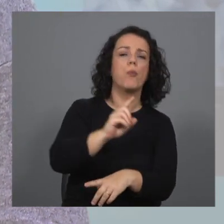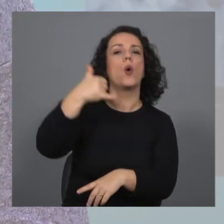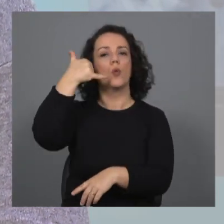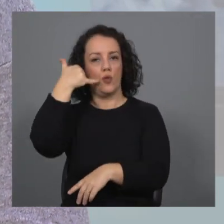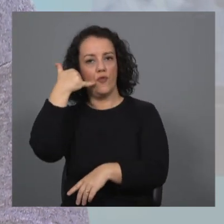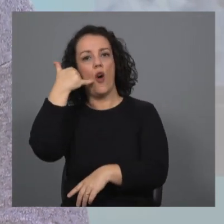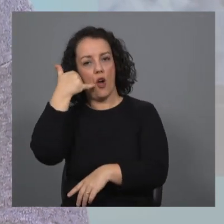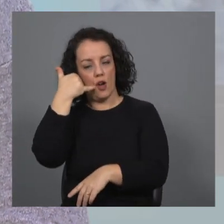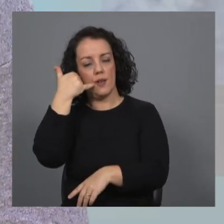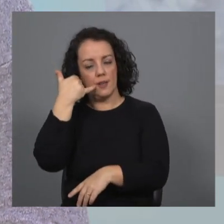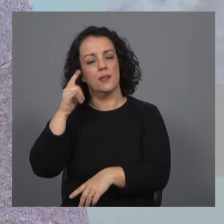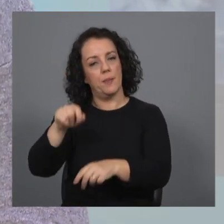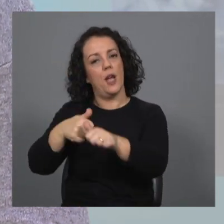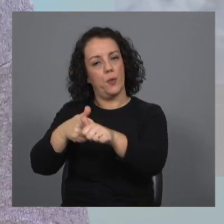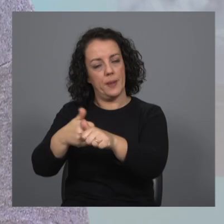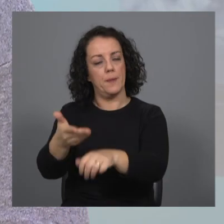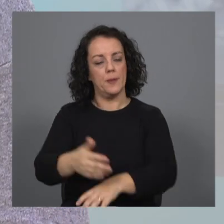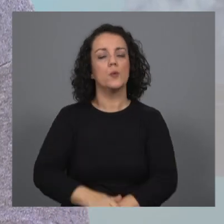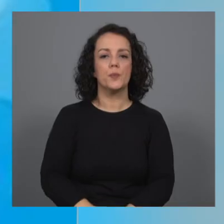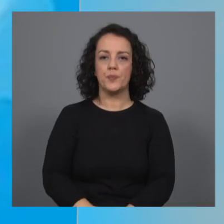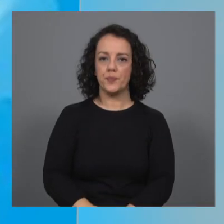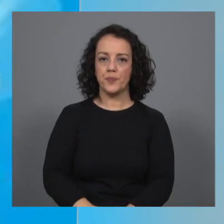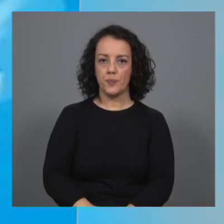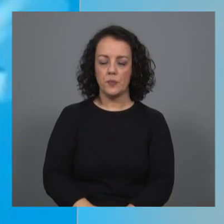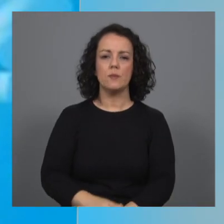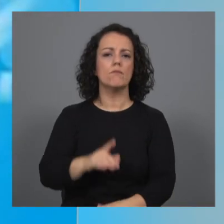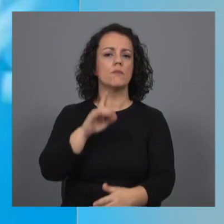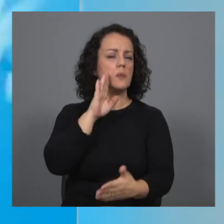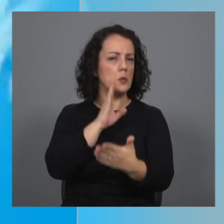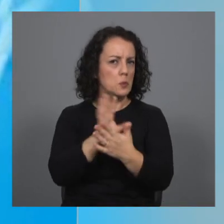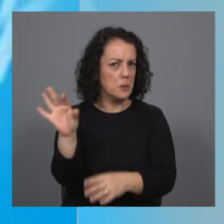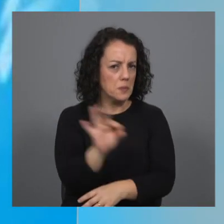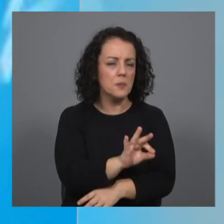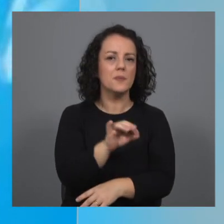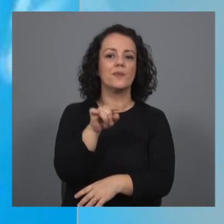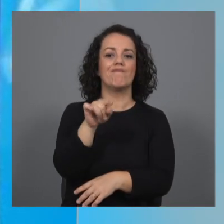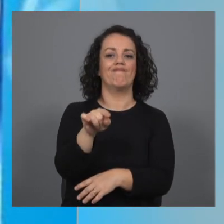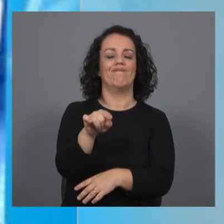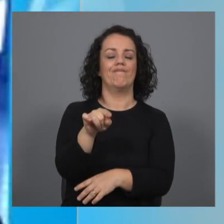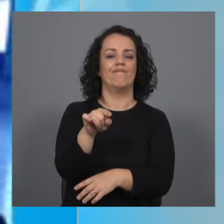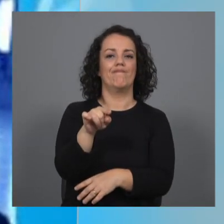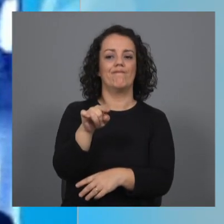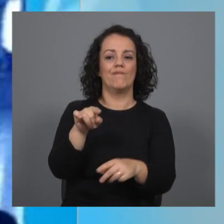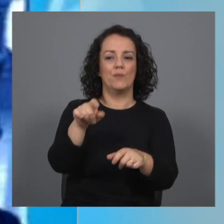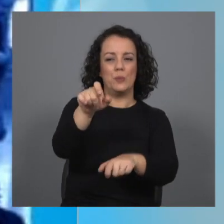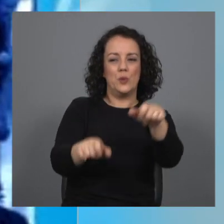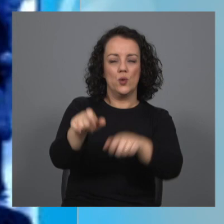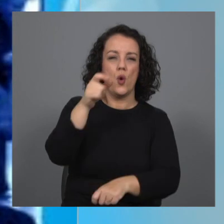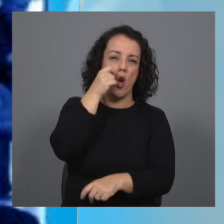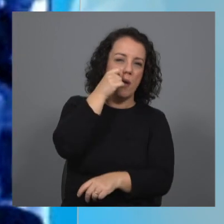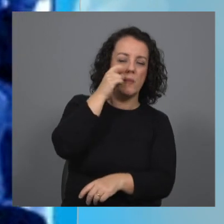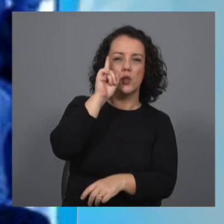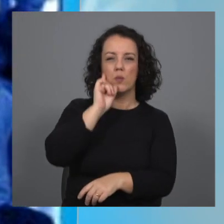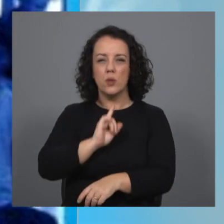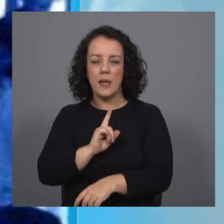E, portanto, é feito esse acompanhamento por telefone. Uma última referência, de facto, à atenção a estes casos de pessoas, de mulheres e homens que possam